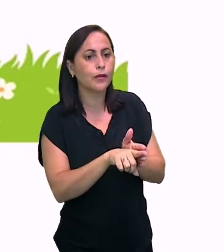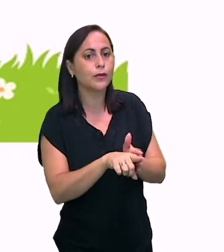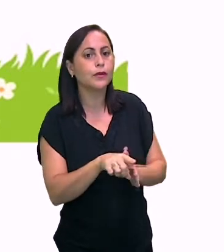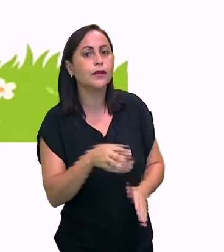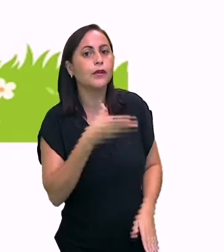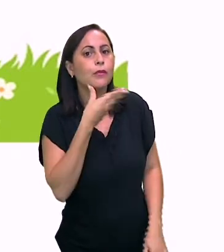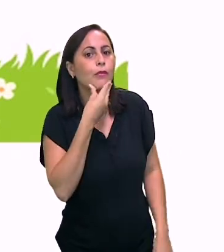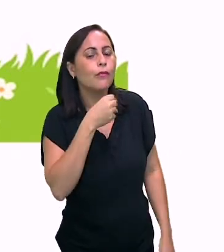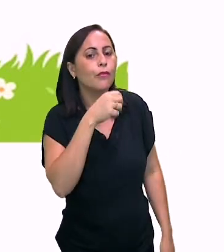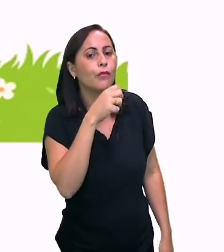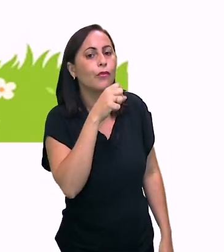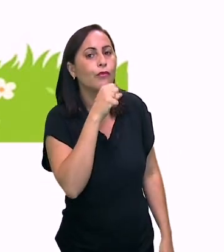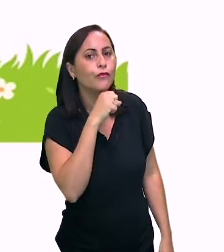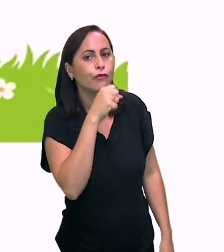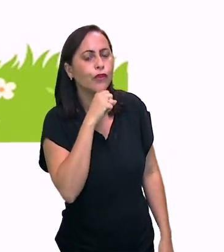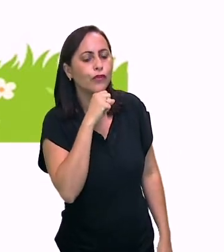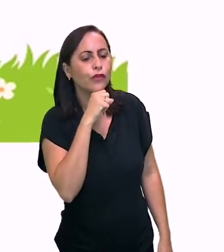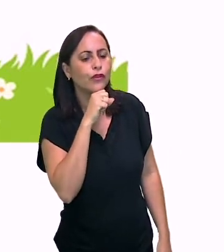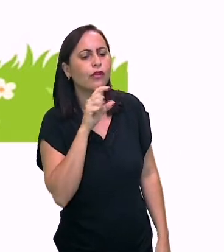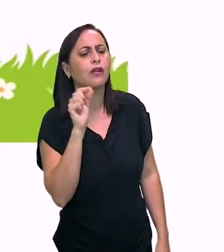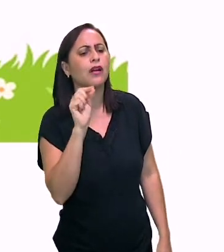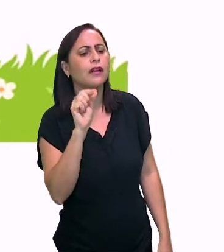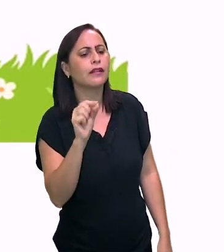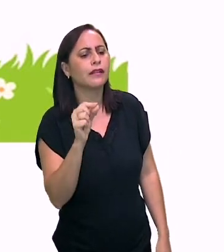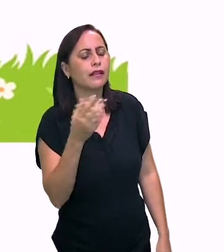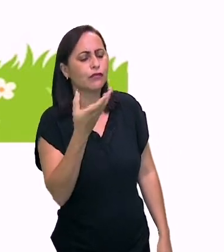vovô: quem sou eu?